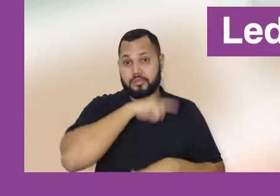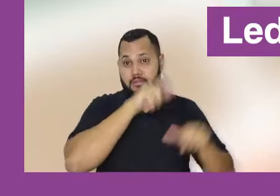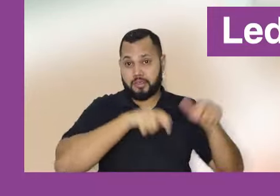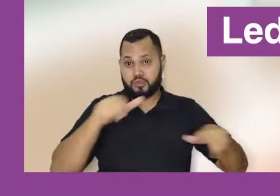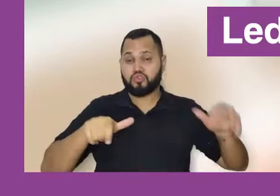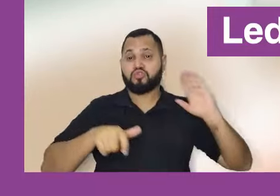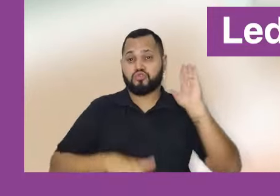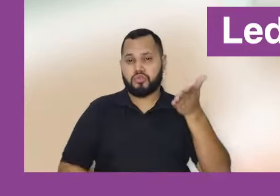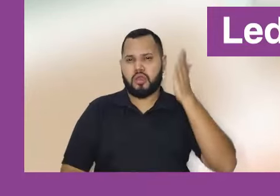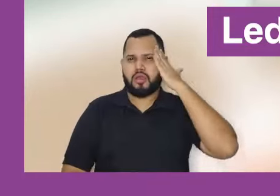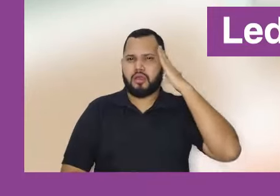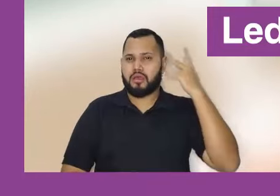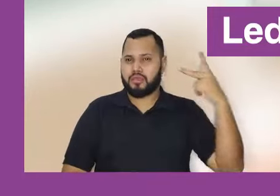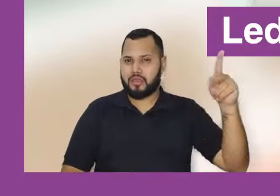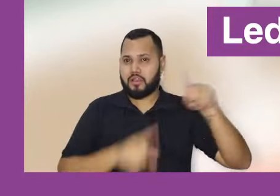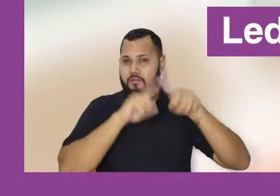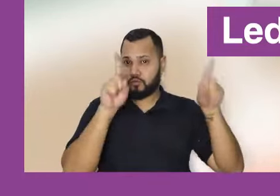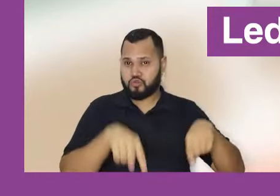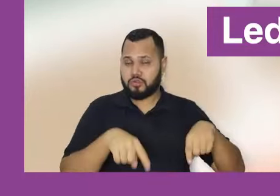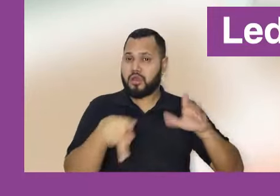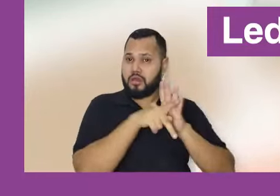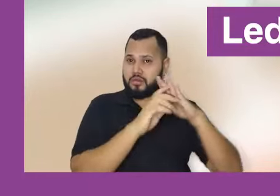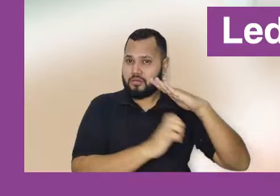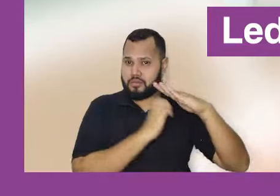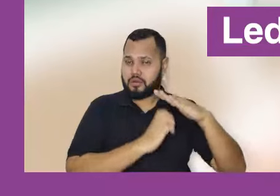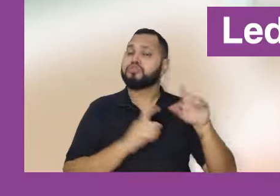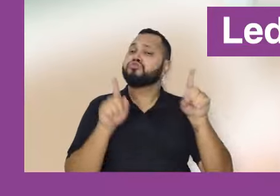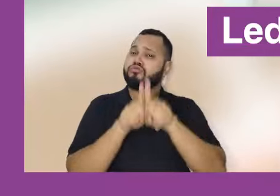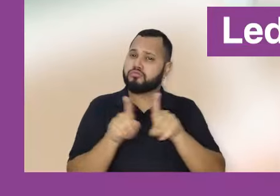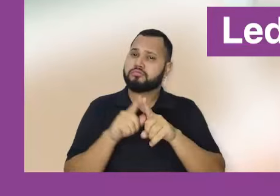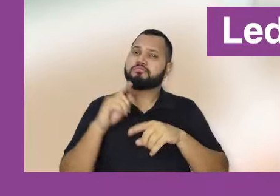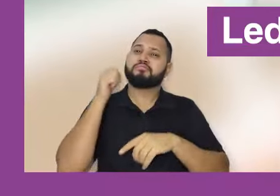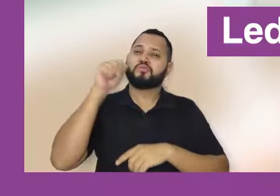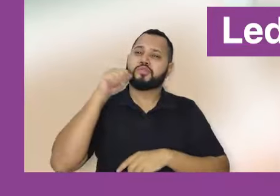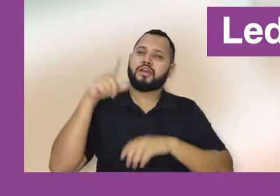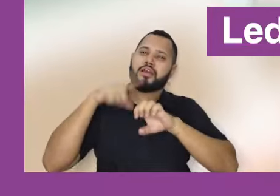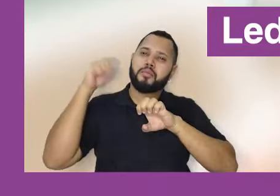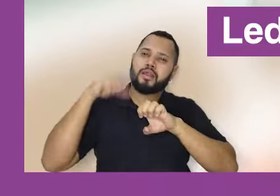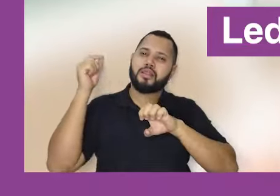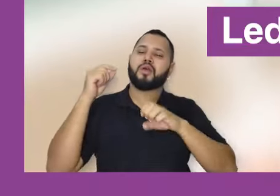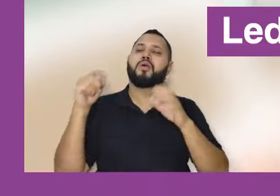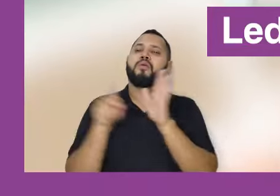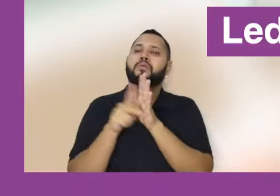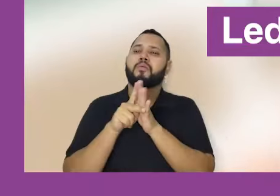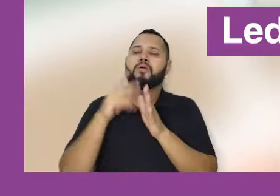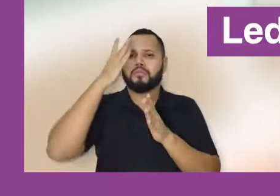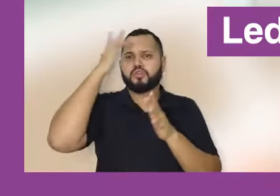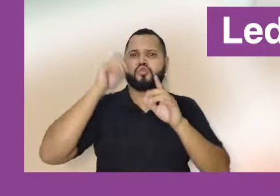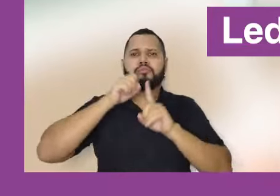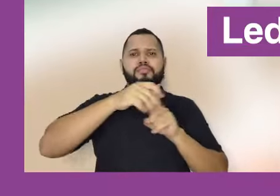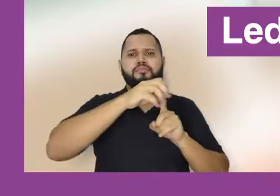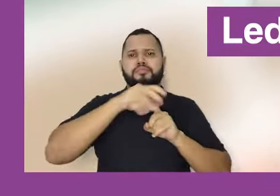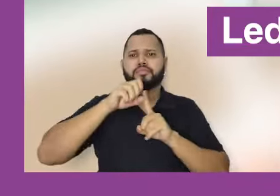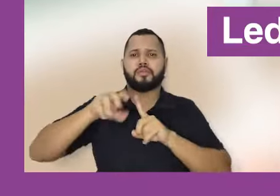nossas pessoas que são funcionários da companhia a gente tem também para ser empreendedoras para os nossos stakeholders de forma